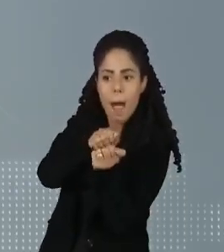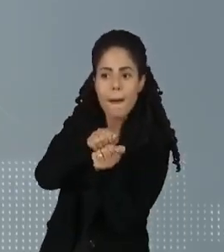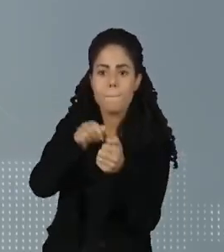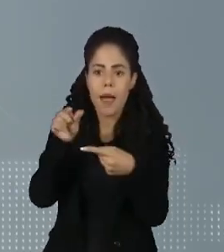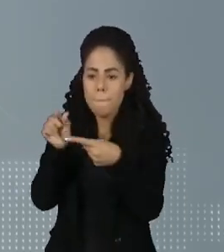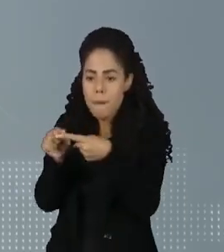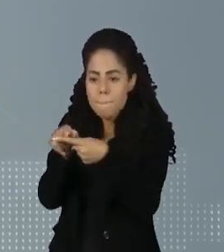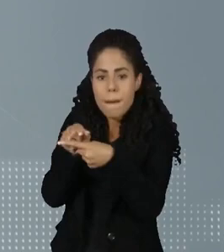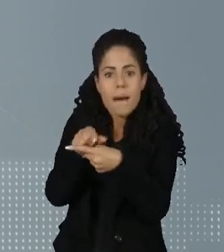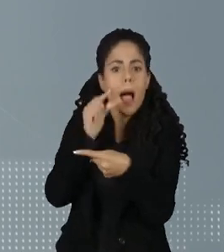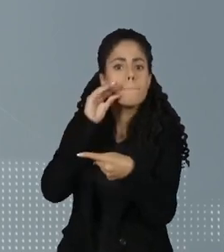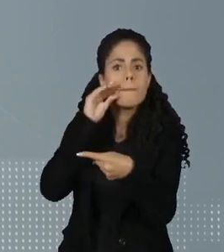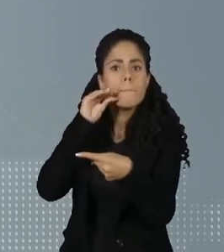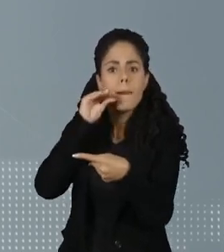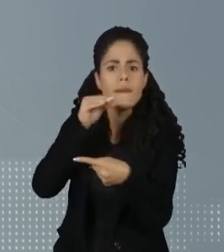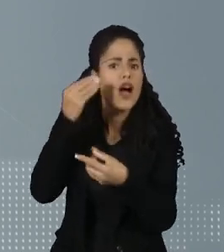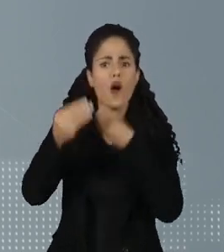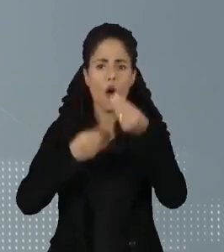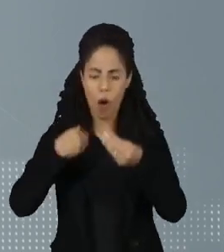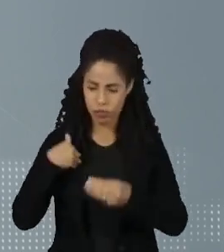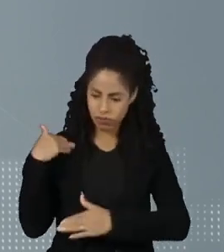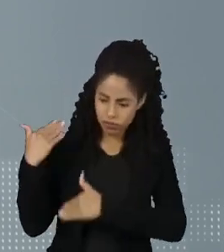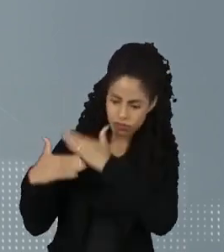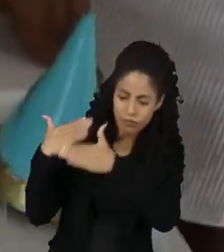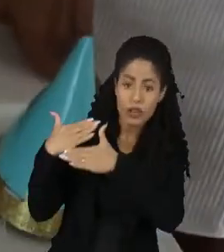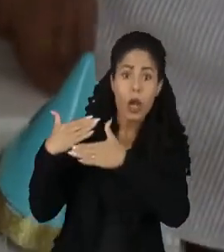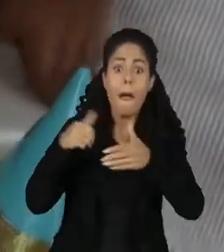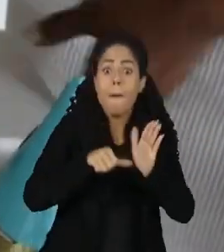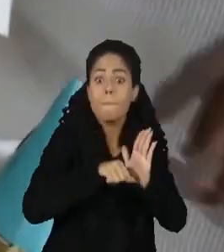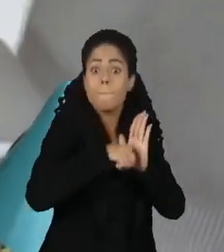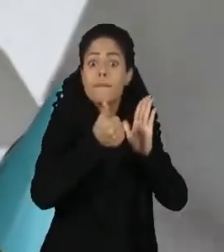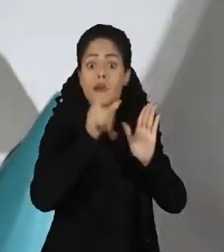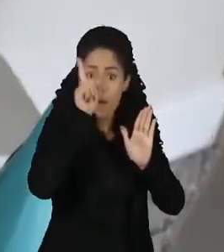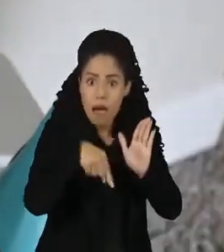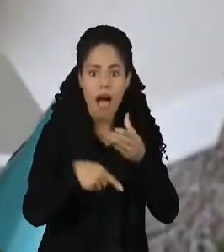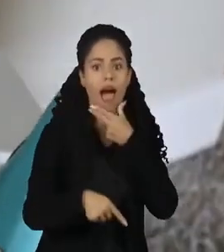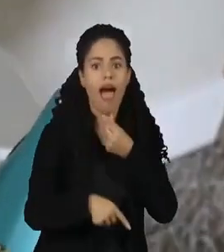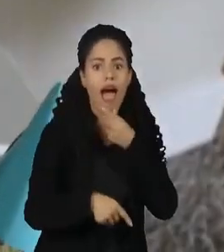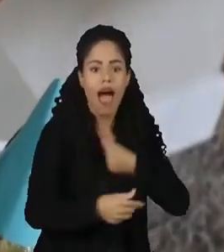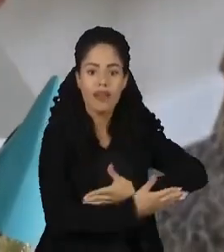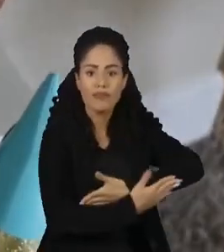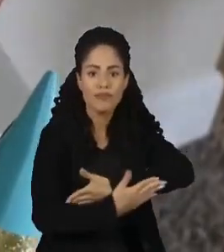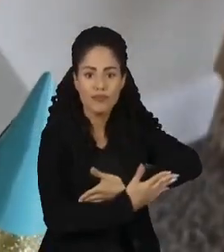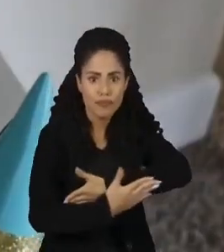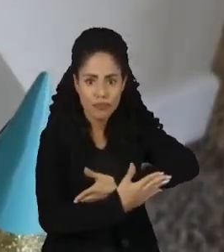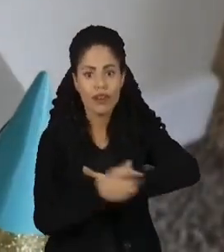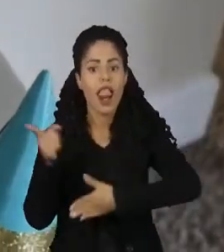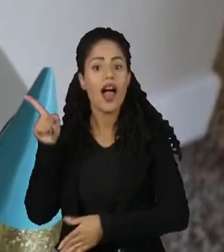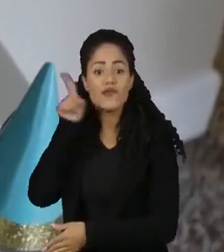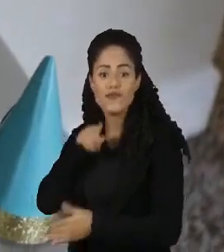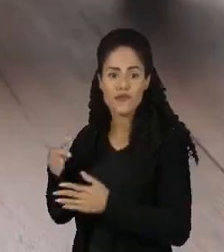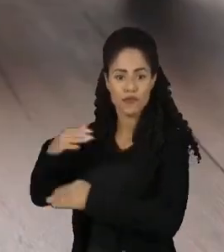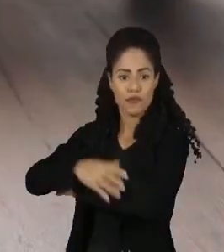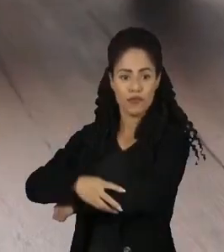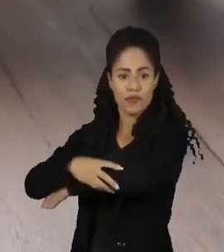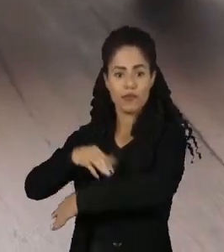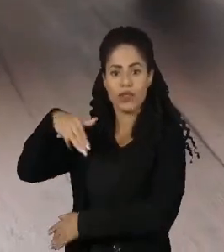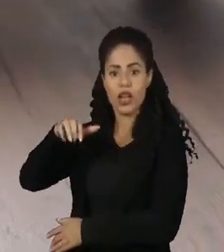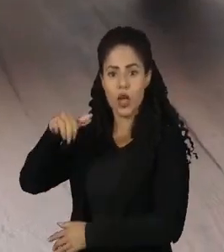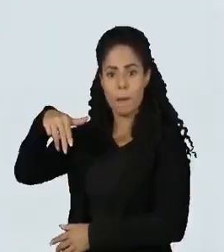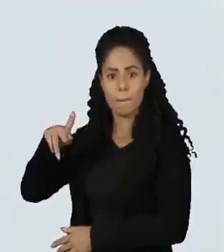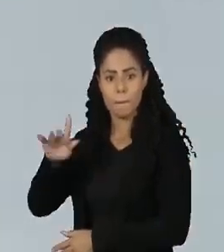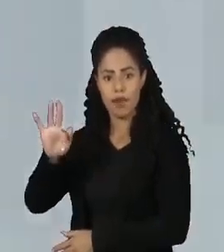capacidade, que parece vir de fábrica, se desenvolve primeiro nos meninos, segundo um estudo coordenado pela Universidade de Memphis, no Tennessee, nos